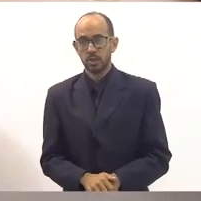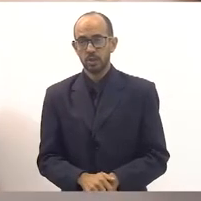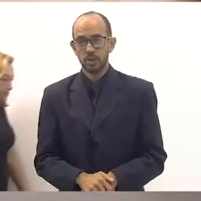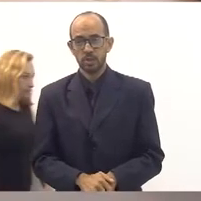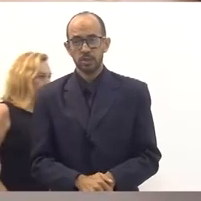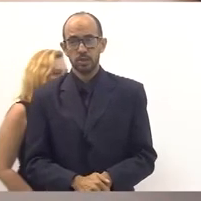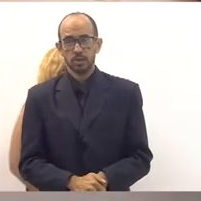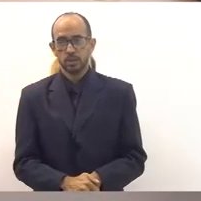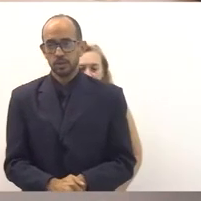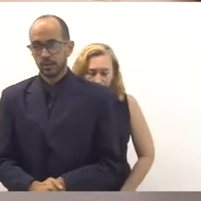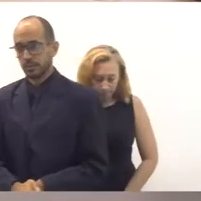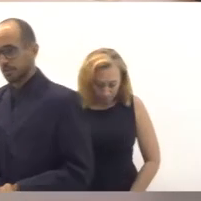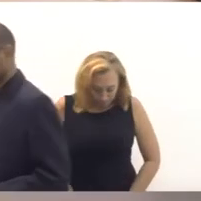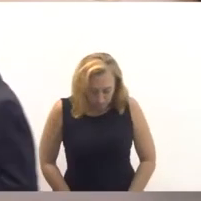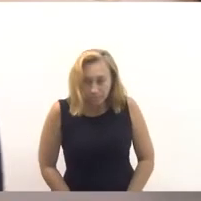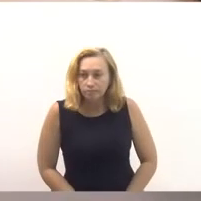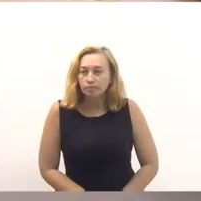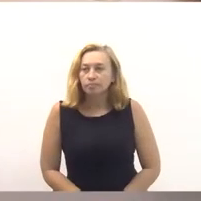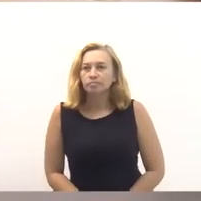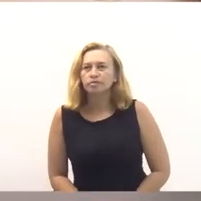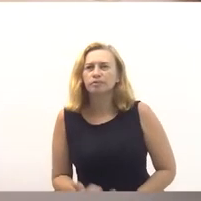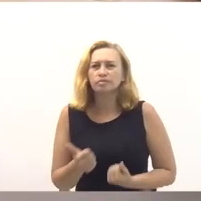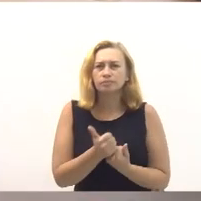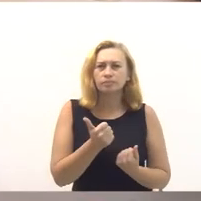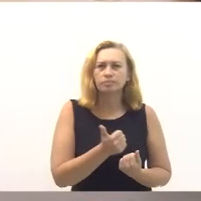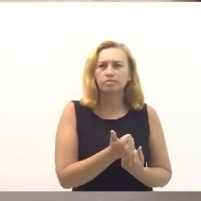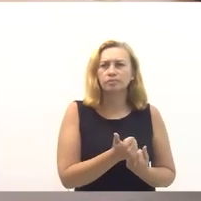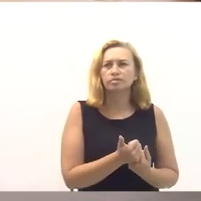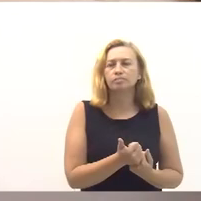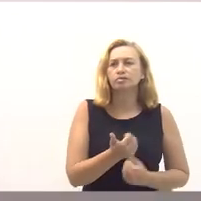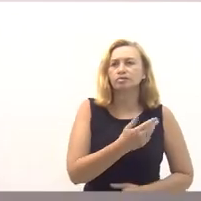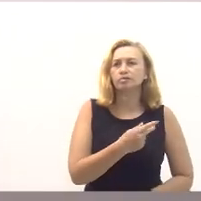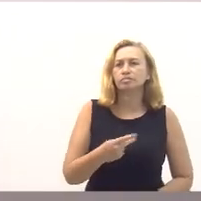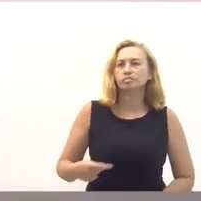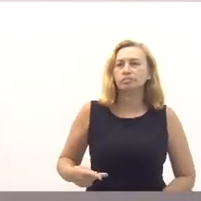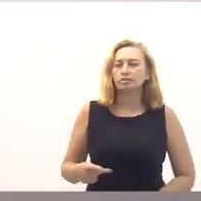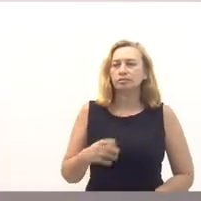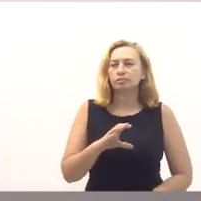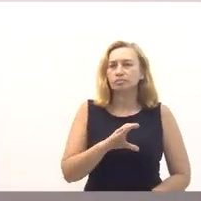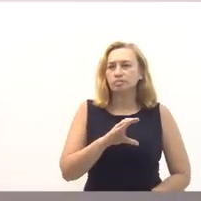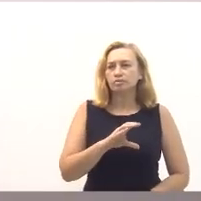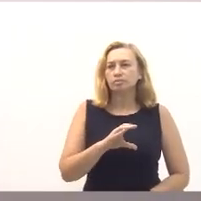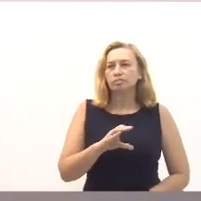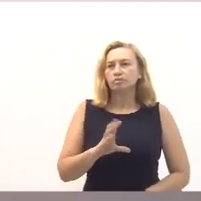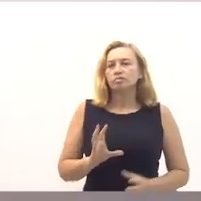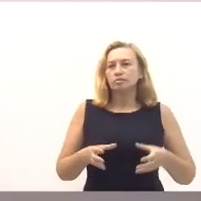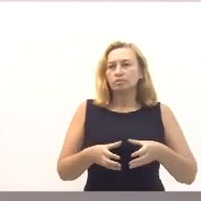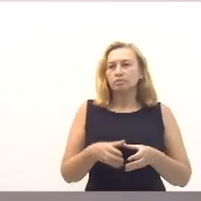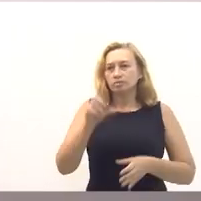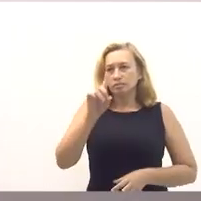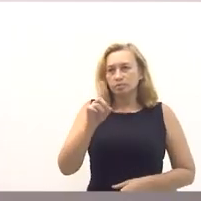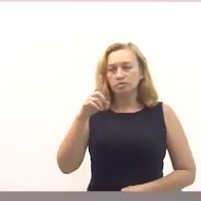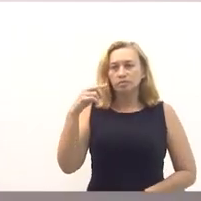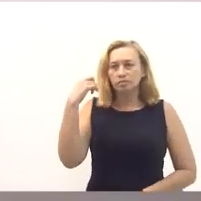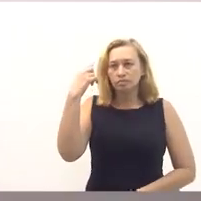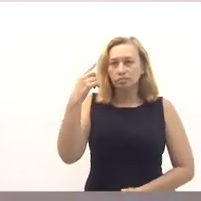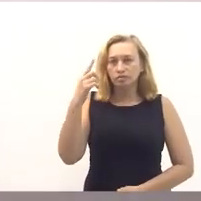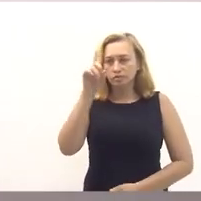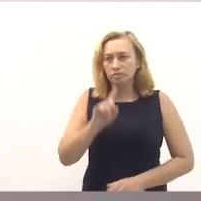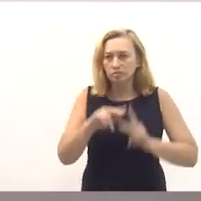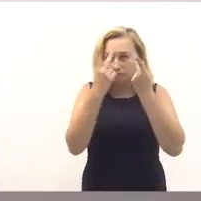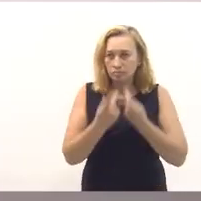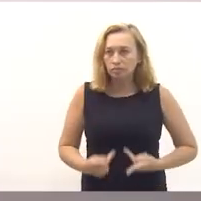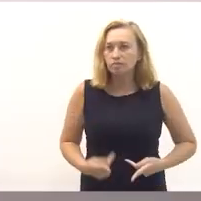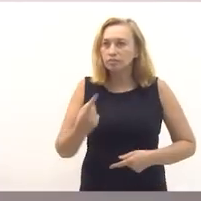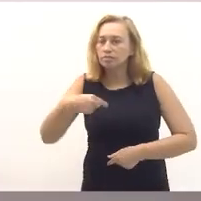André base da a época vice-presidente da Comissão de Direitos Humanos da OAB foi até o Batalhão da Polícia Militar na Baixada